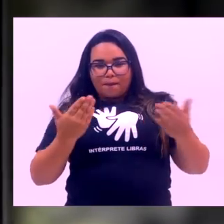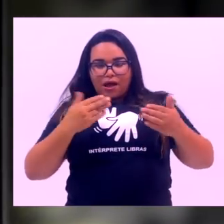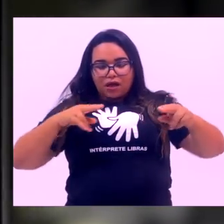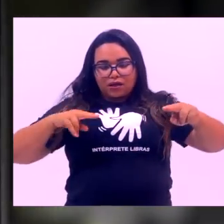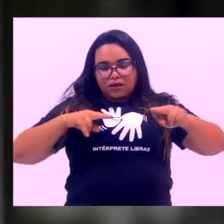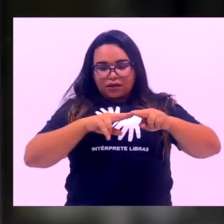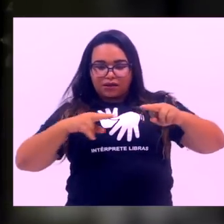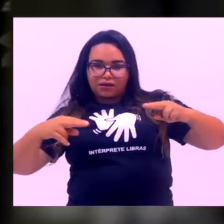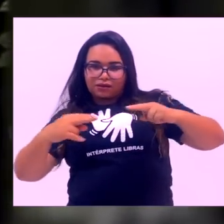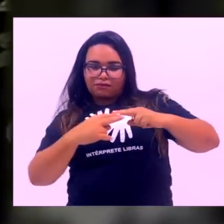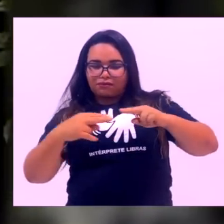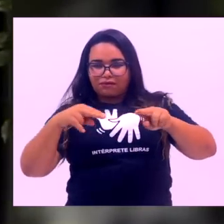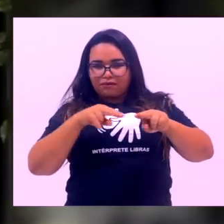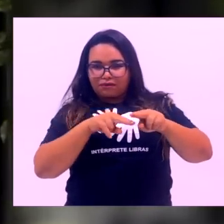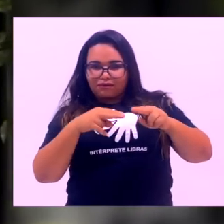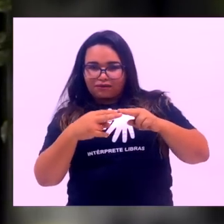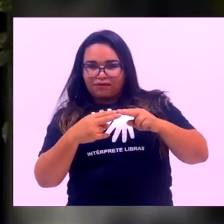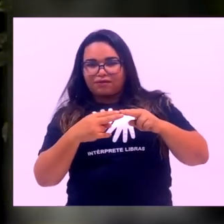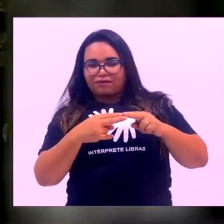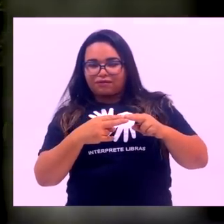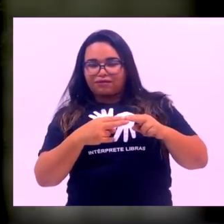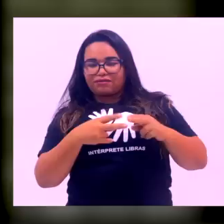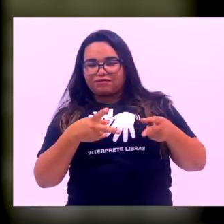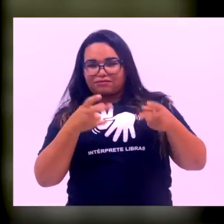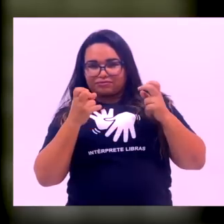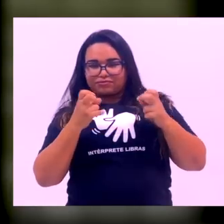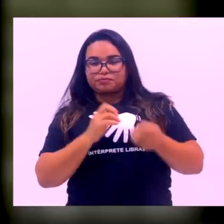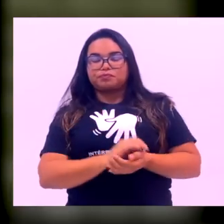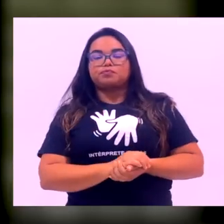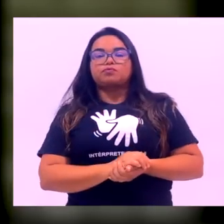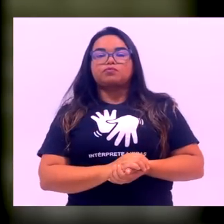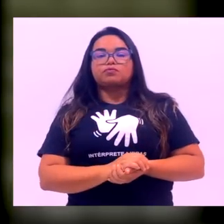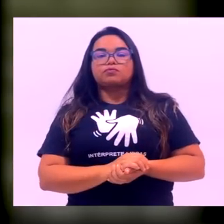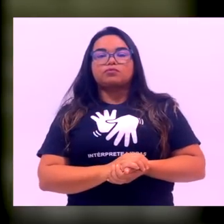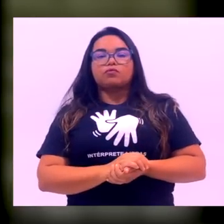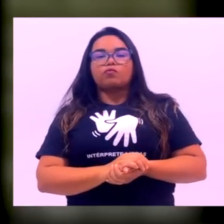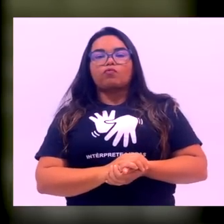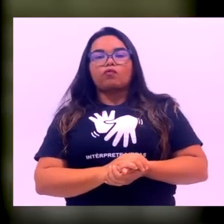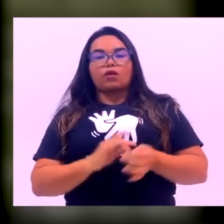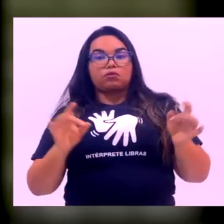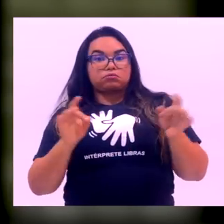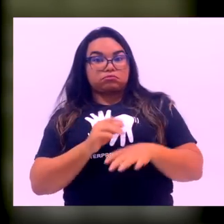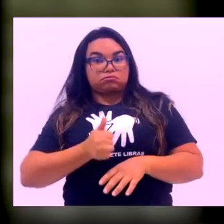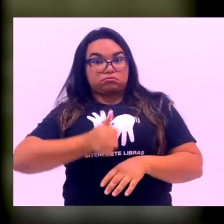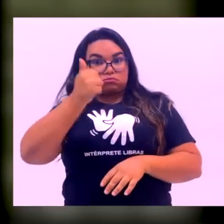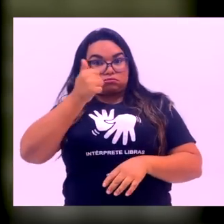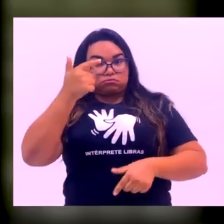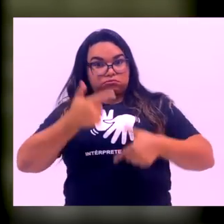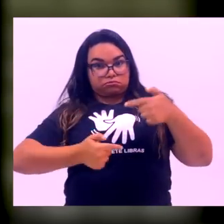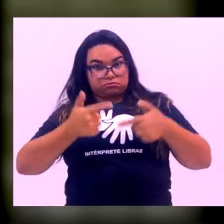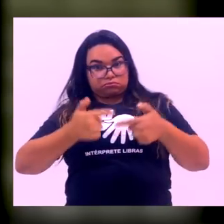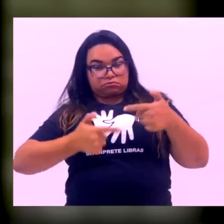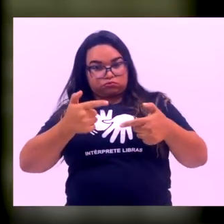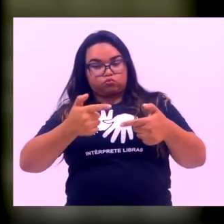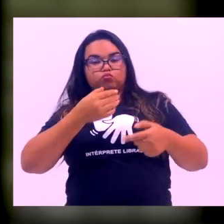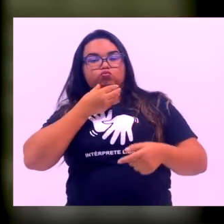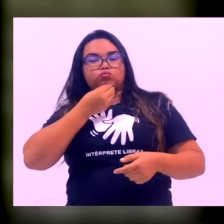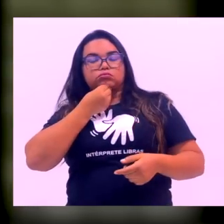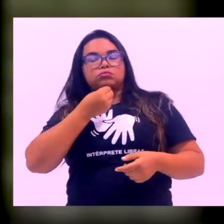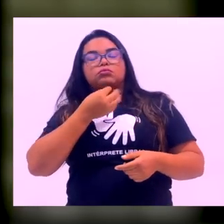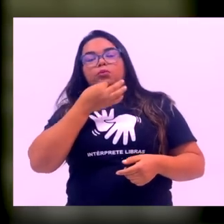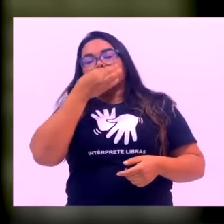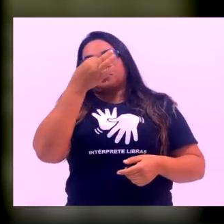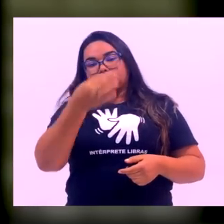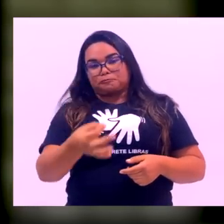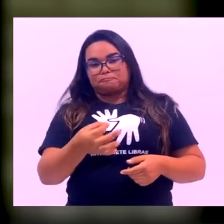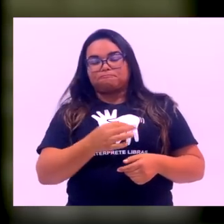consigo montar o quebra-cabeças. Com respeito à Primeira Guerra Mundial, Winston Churchill disse, depois do final da Primeira Guerra